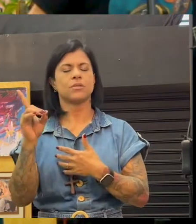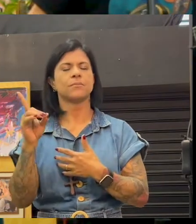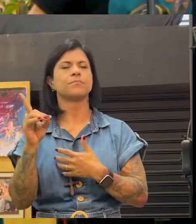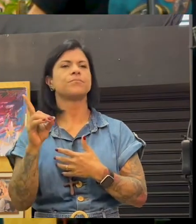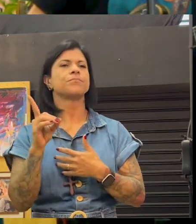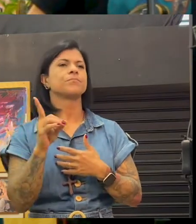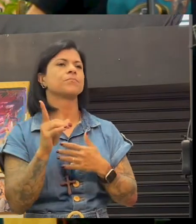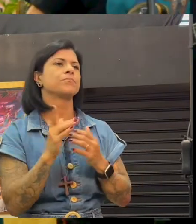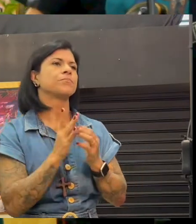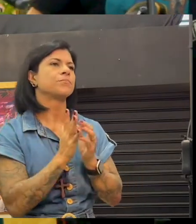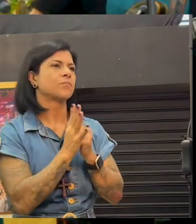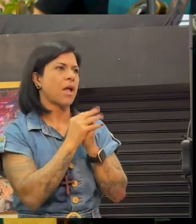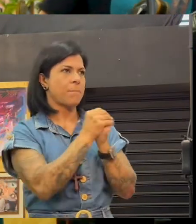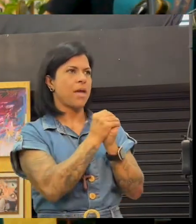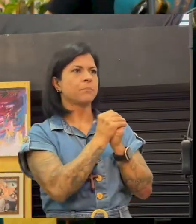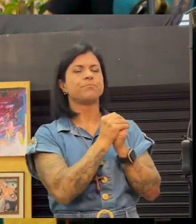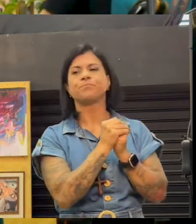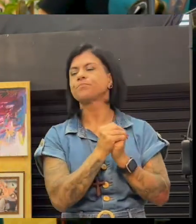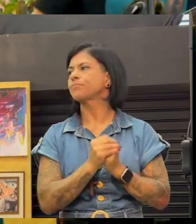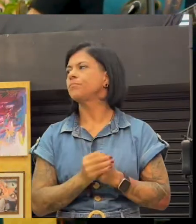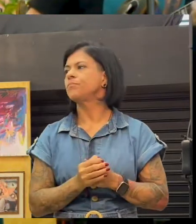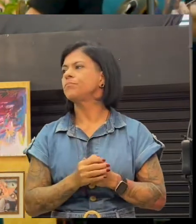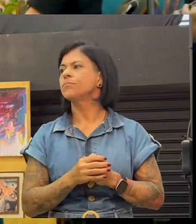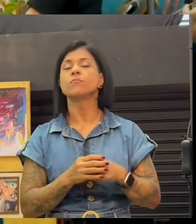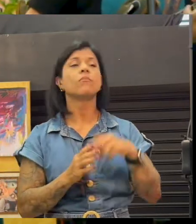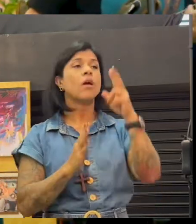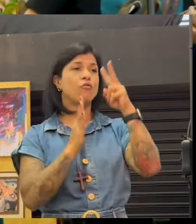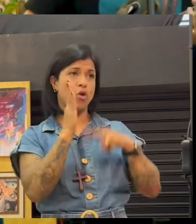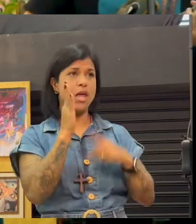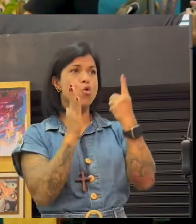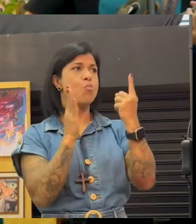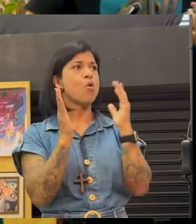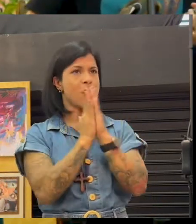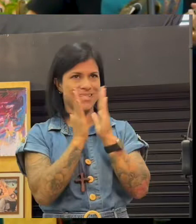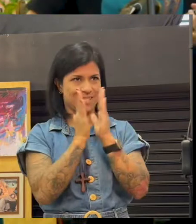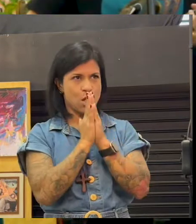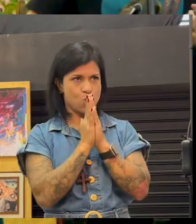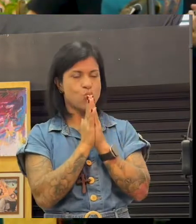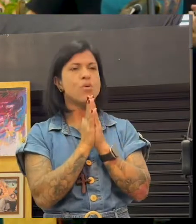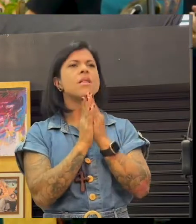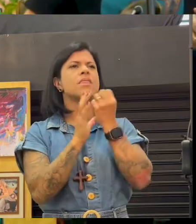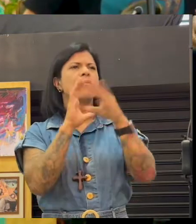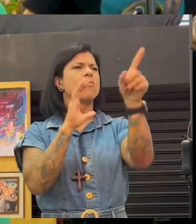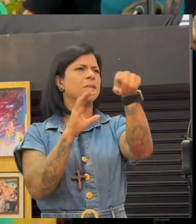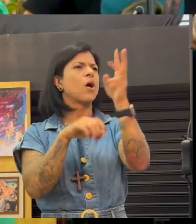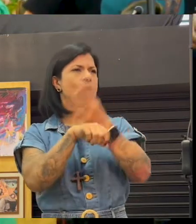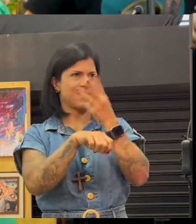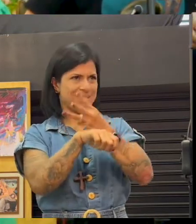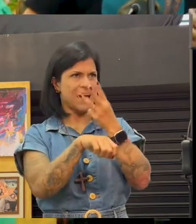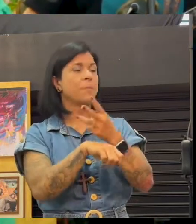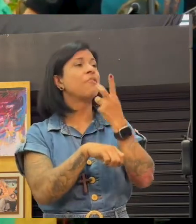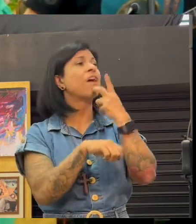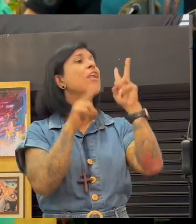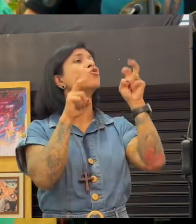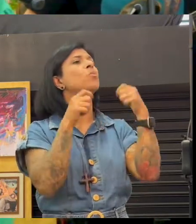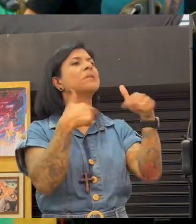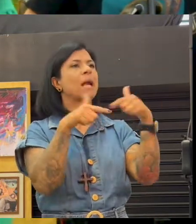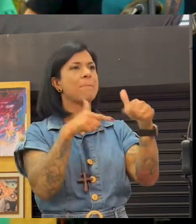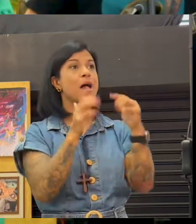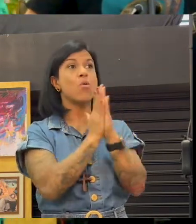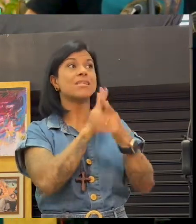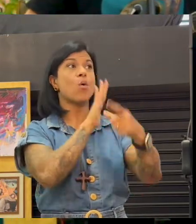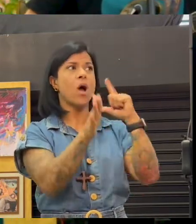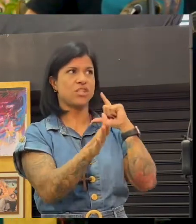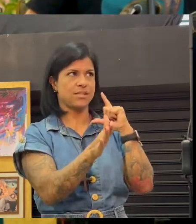oração para vocês, para a gente finalizar, que os meninos vão cantar agora. E eu vou mandar no grupo do WhatsApp, mas chama Oração para o Trabalho. É